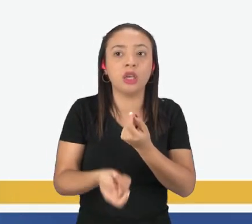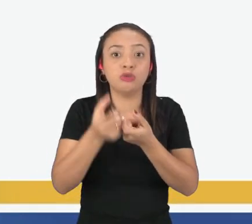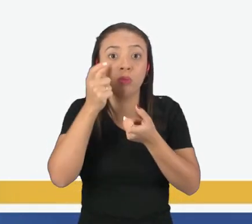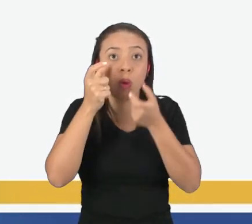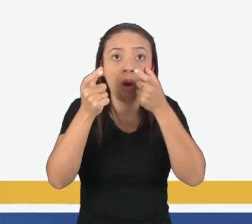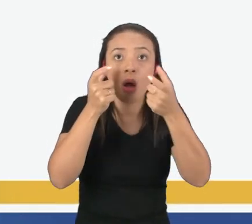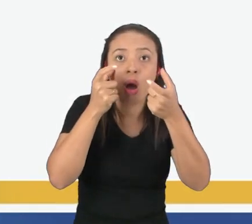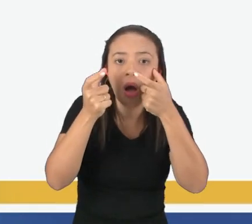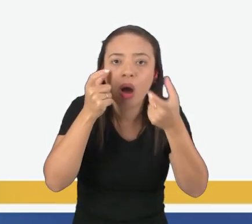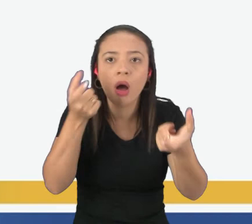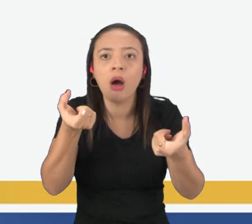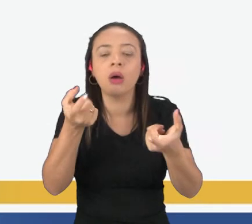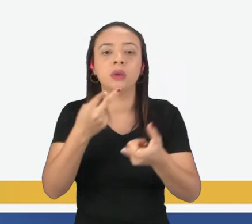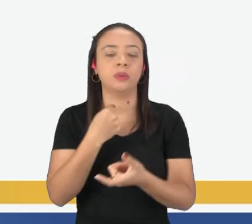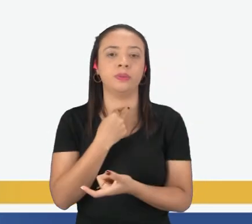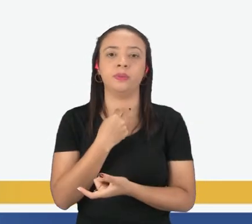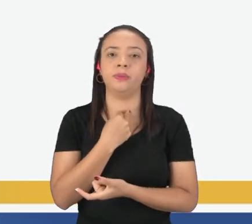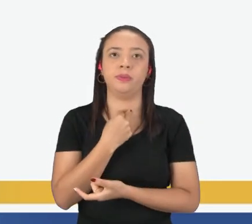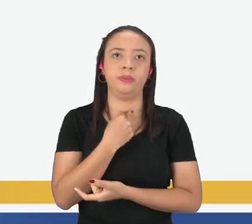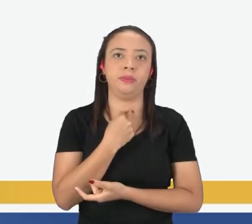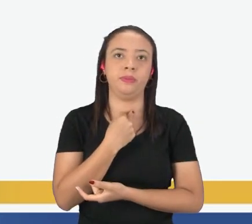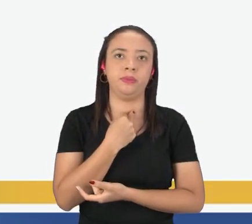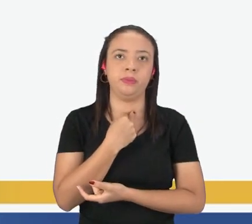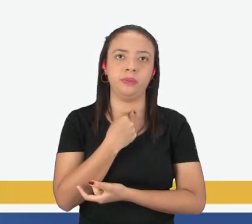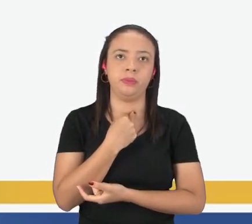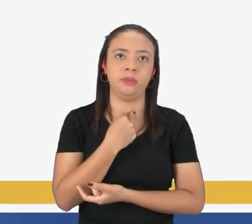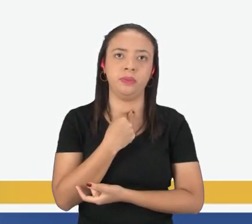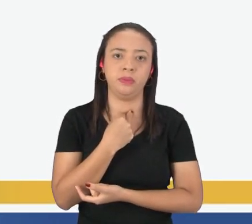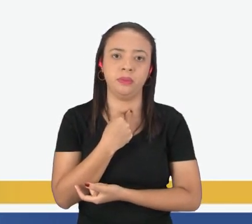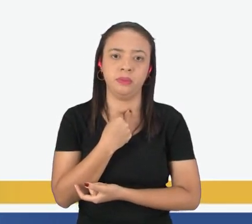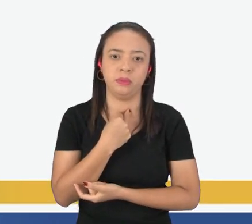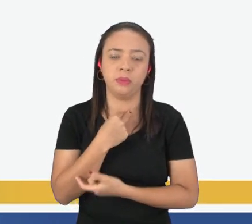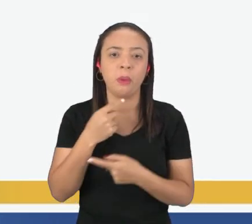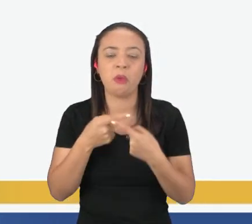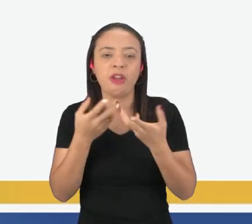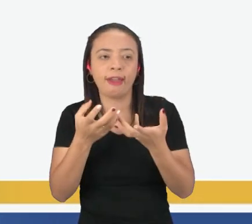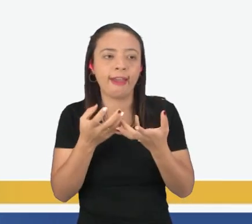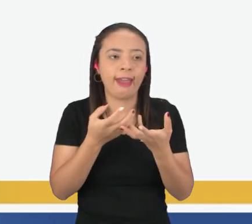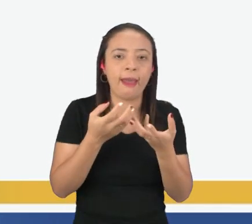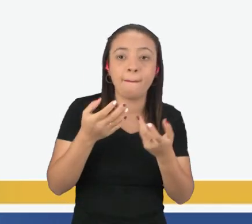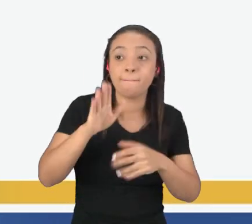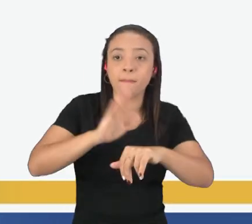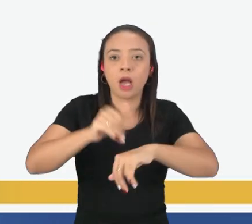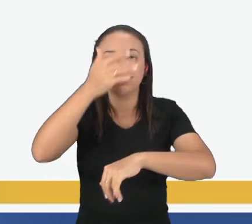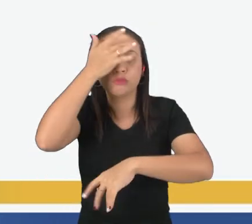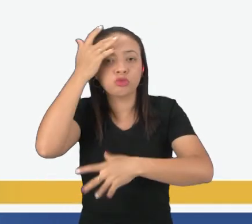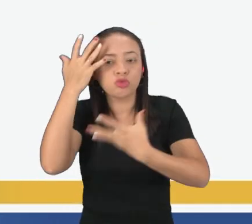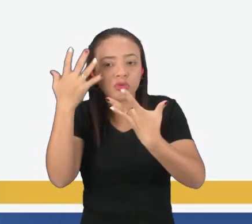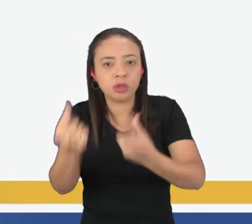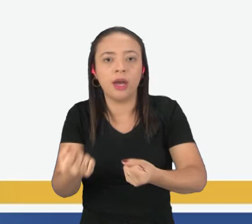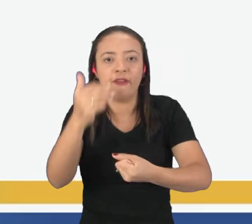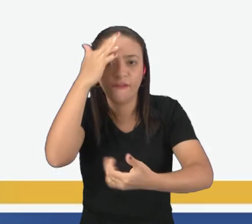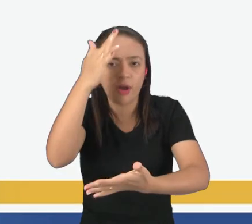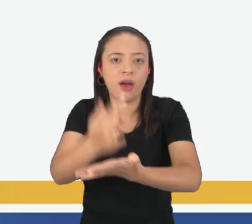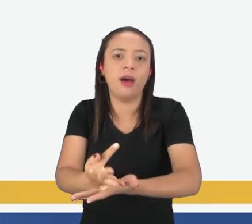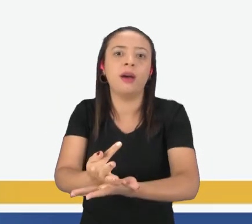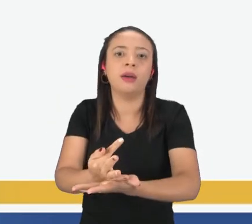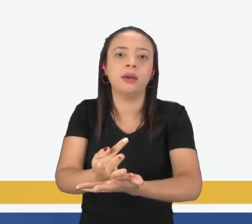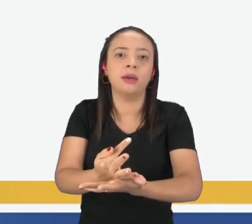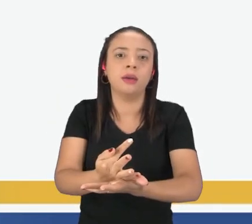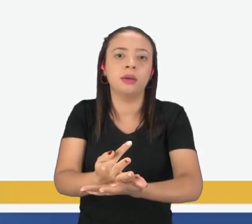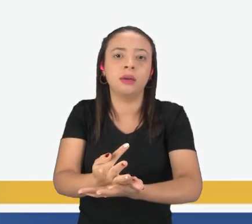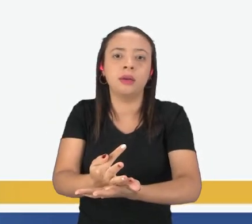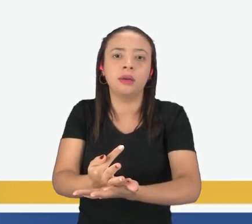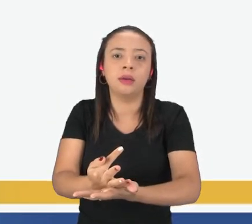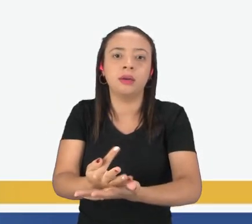ilícito, demagogia de discurso falso, demagogo para atrair fiéis. Isso a religião não deve fazer.